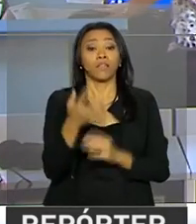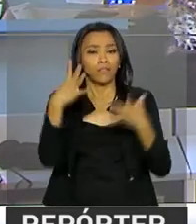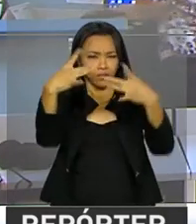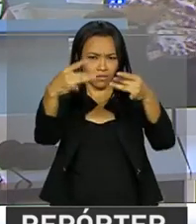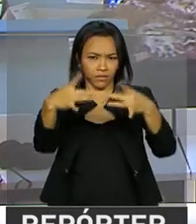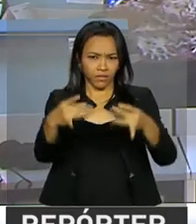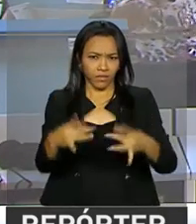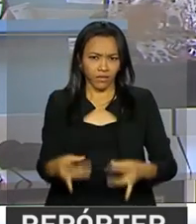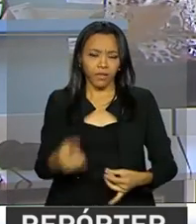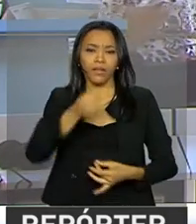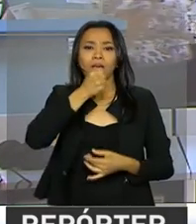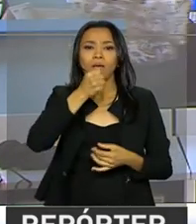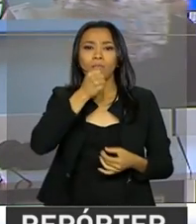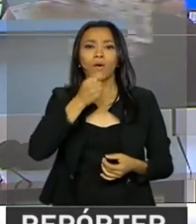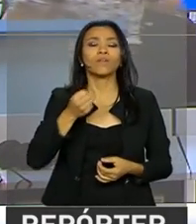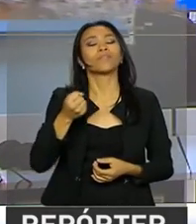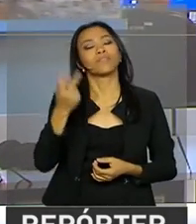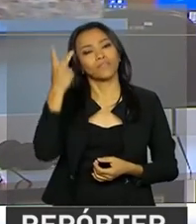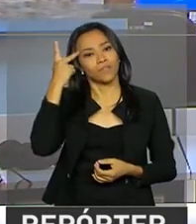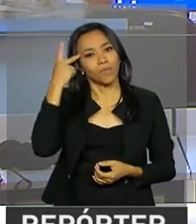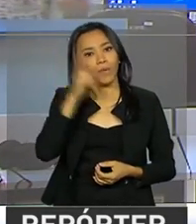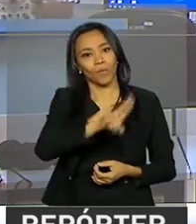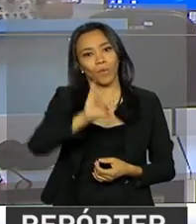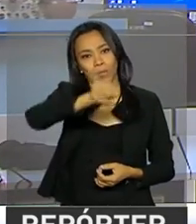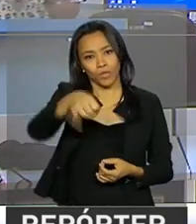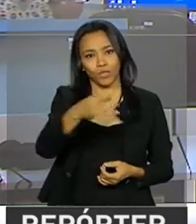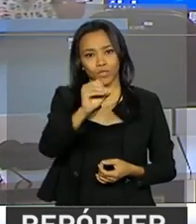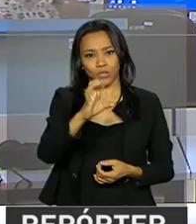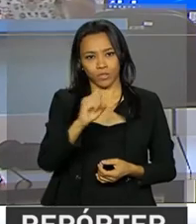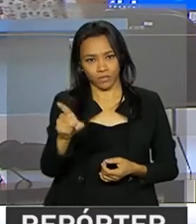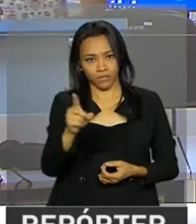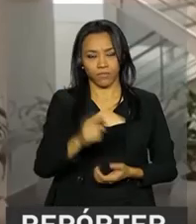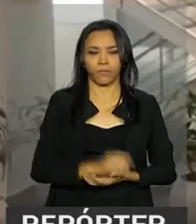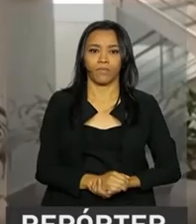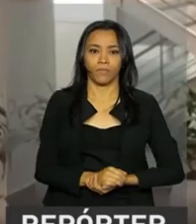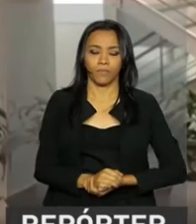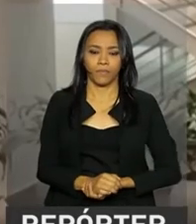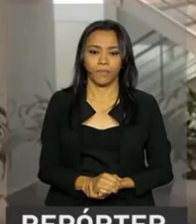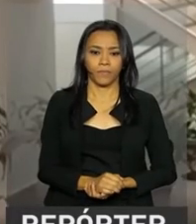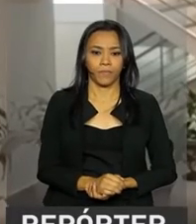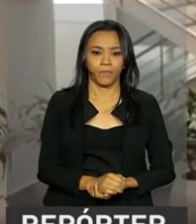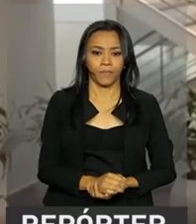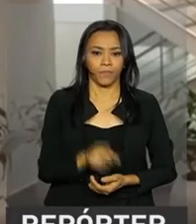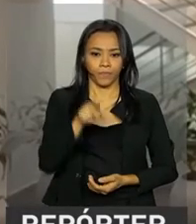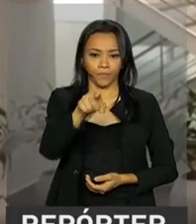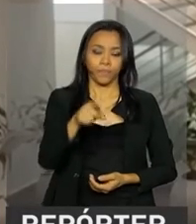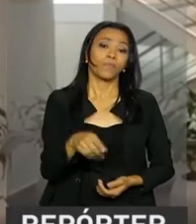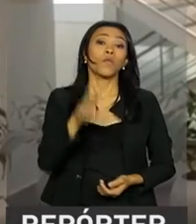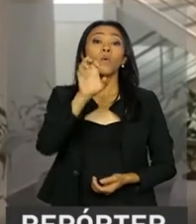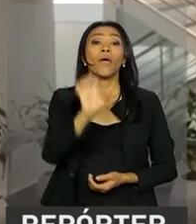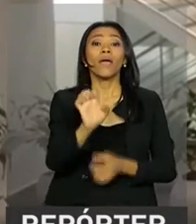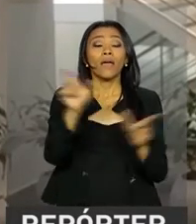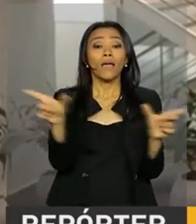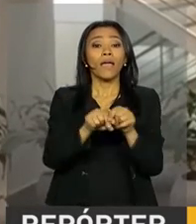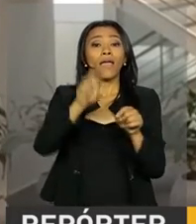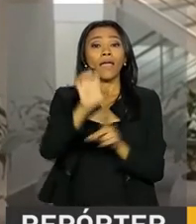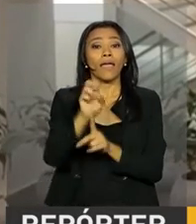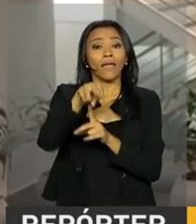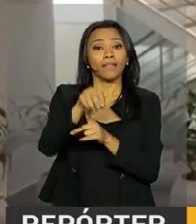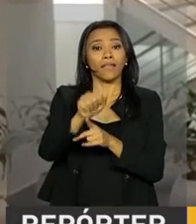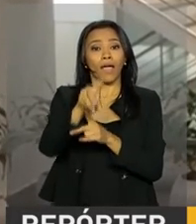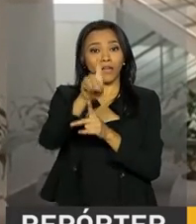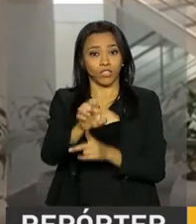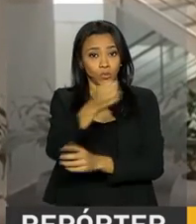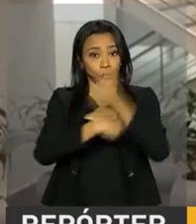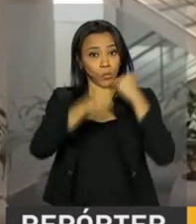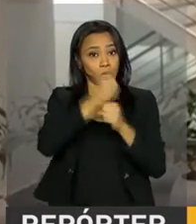detalhes com o nosso repórter de São Paulo, José Luiz Filho. Na edição do ENADE do ano passado, foram avaliadas